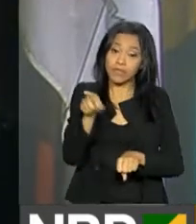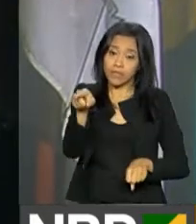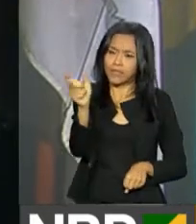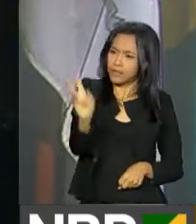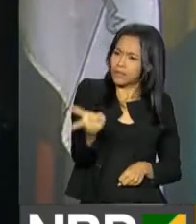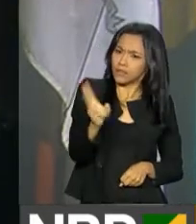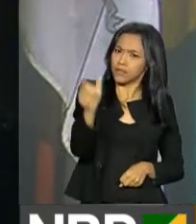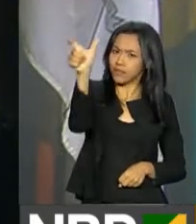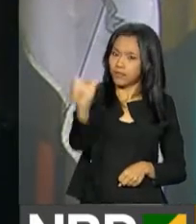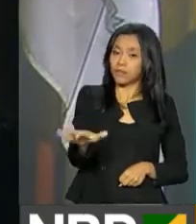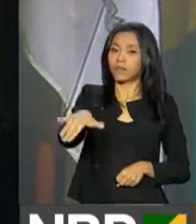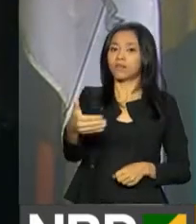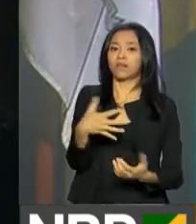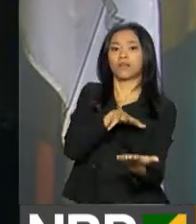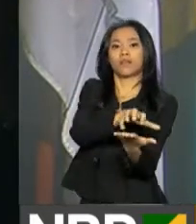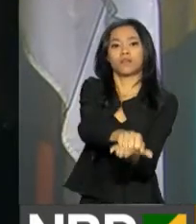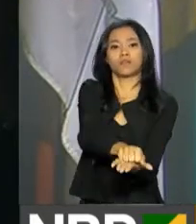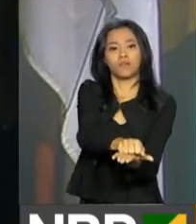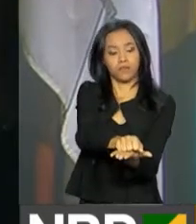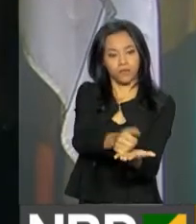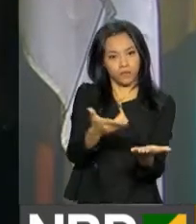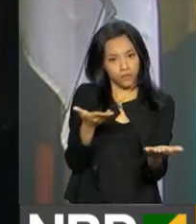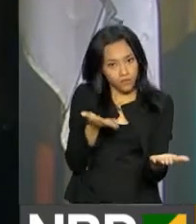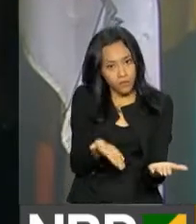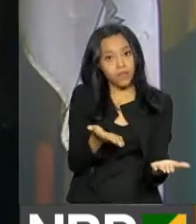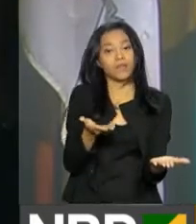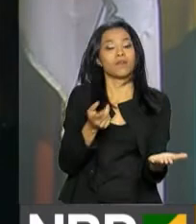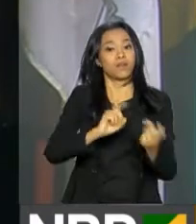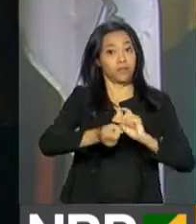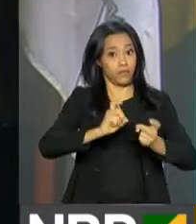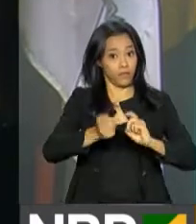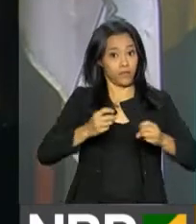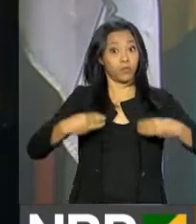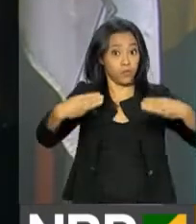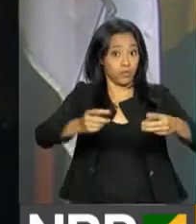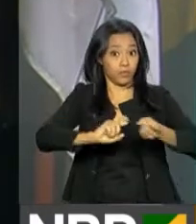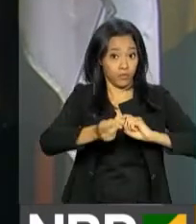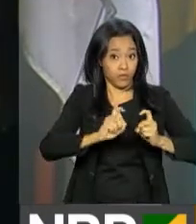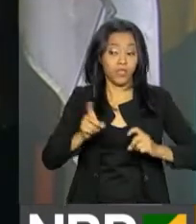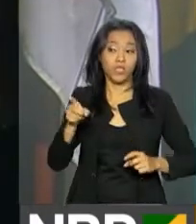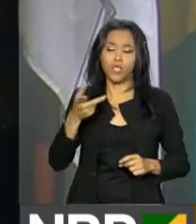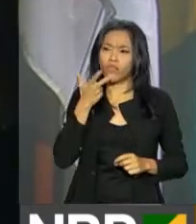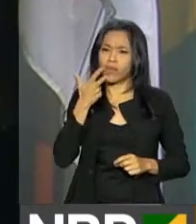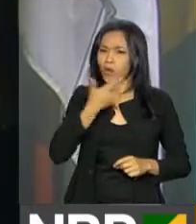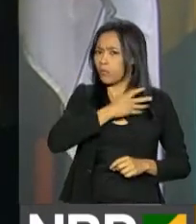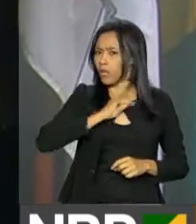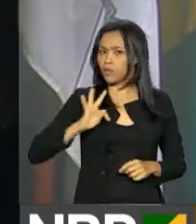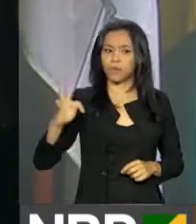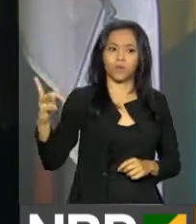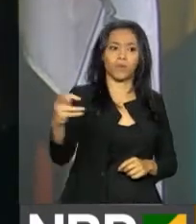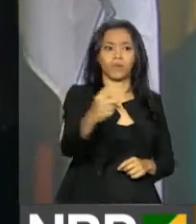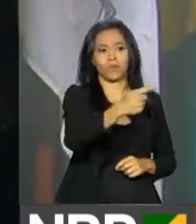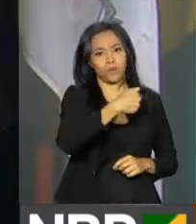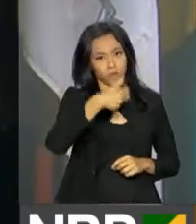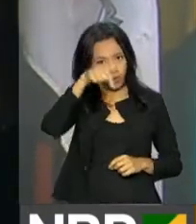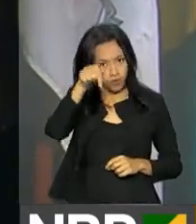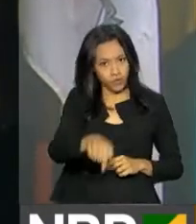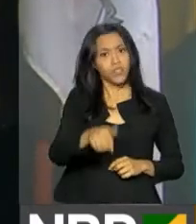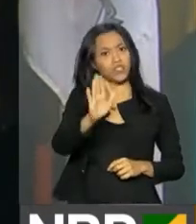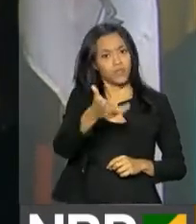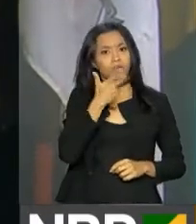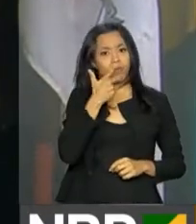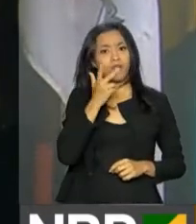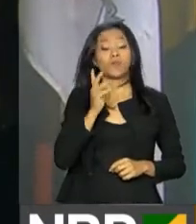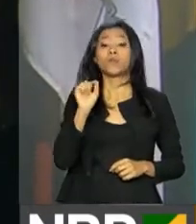quando ele assumiu o planejamento e aqui ver o jogo fácil não regista todos aqui já que já foi registrado